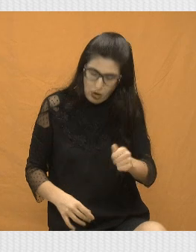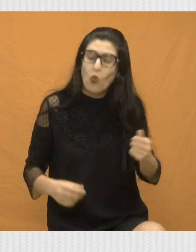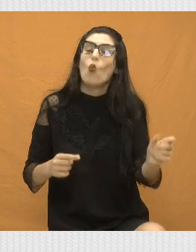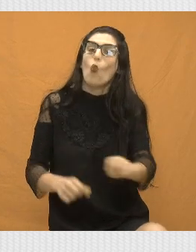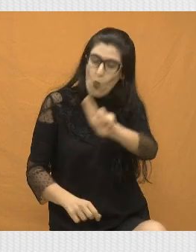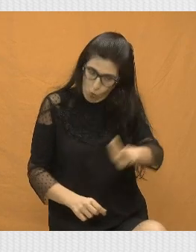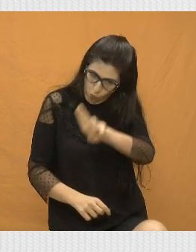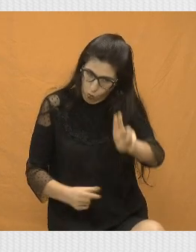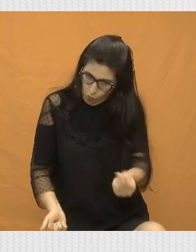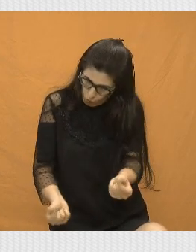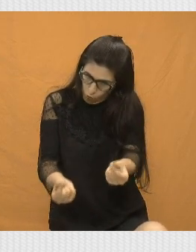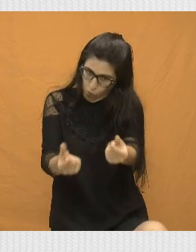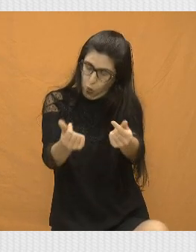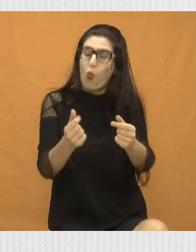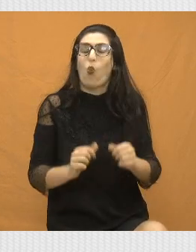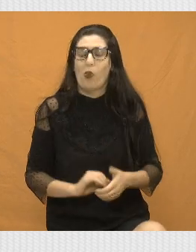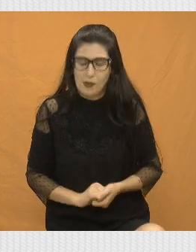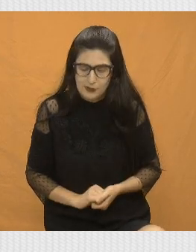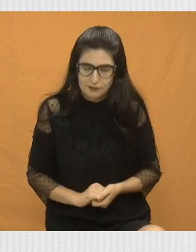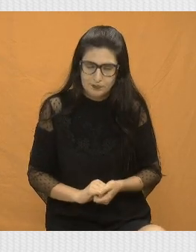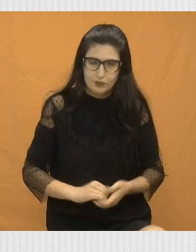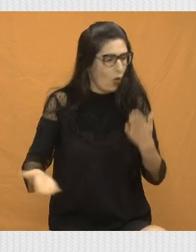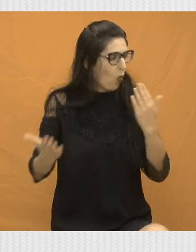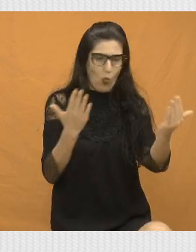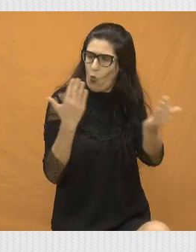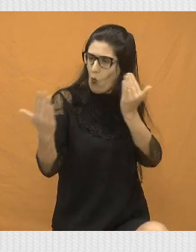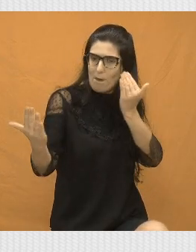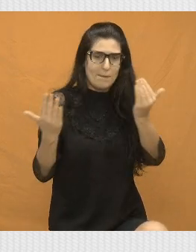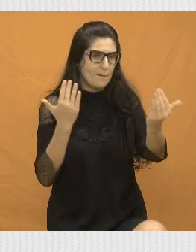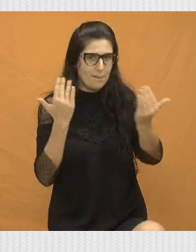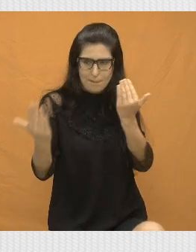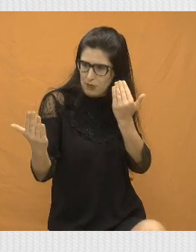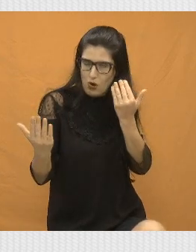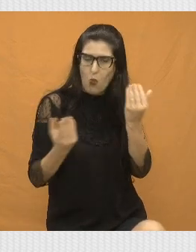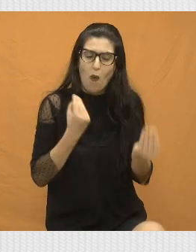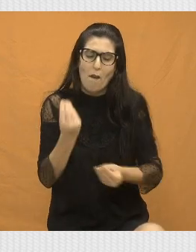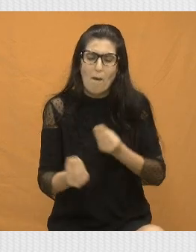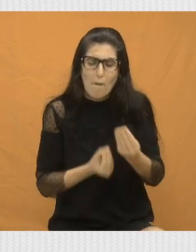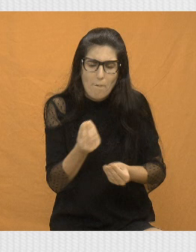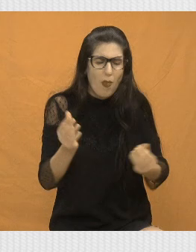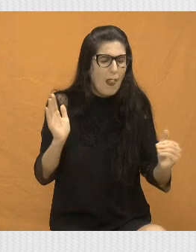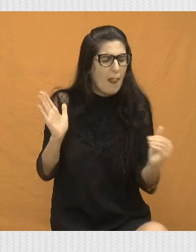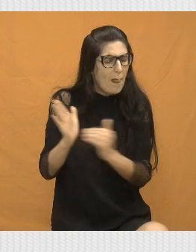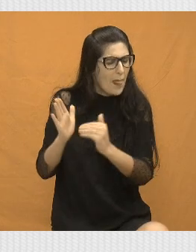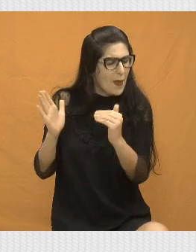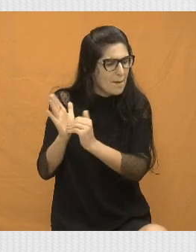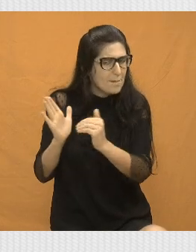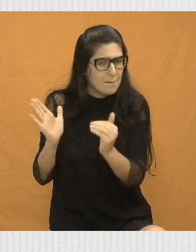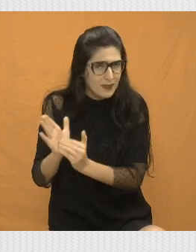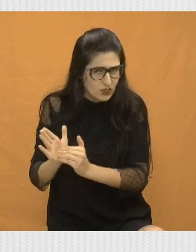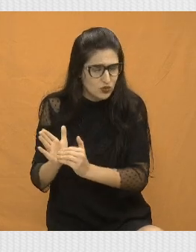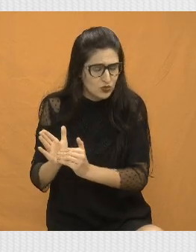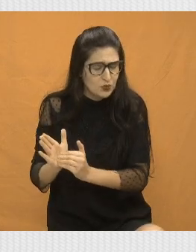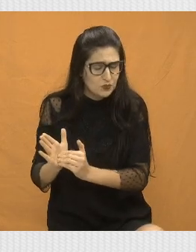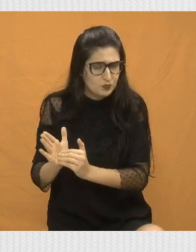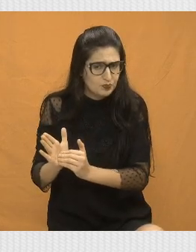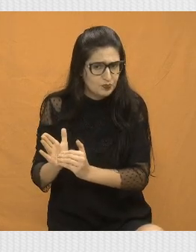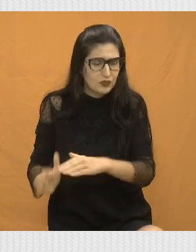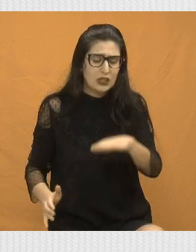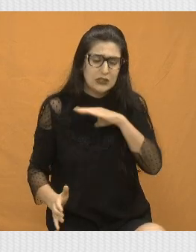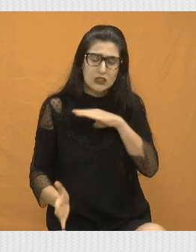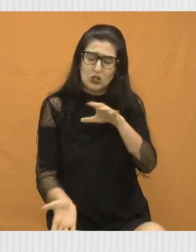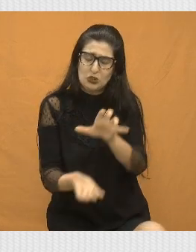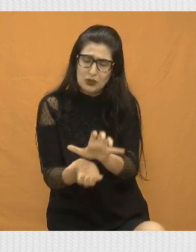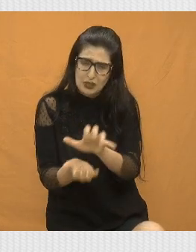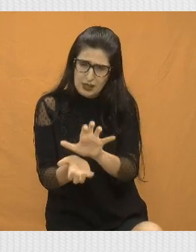Aqui nós temos um comparativo para avaliarmos como estão nossos limites com a ordem do pessoal no município de